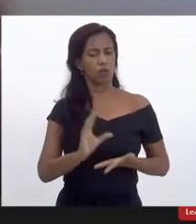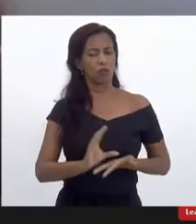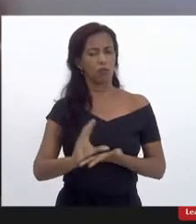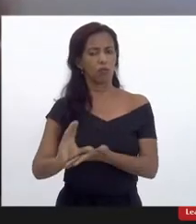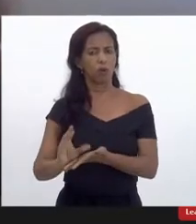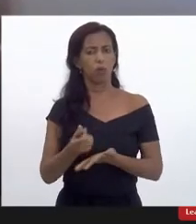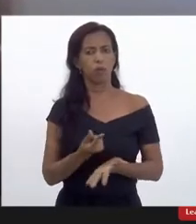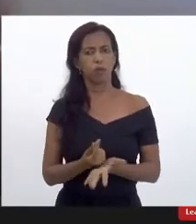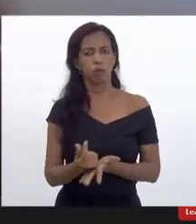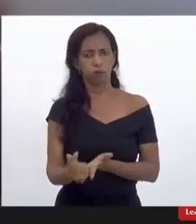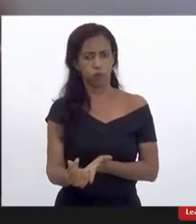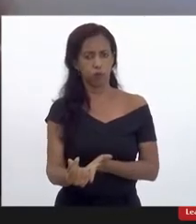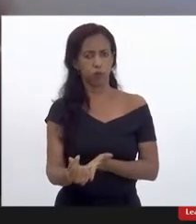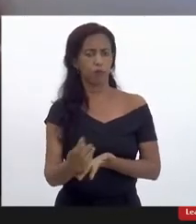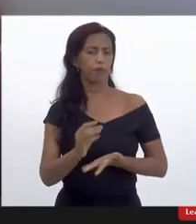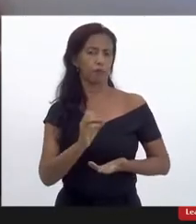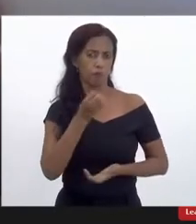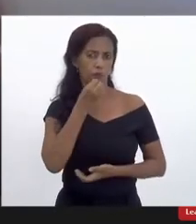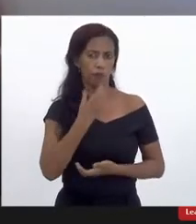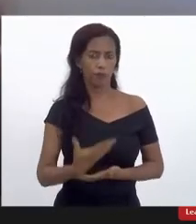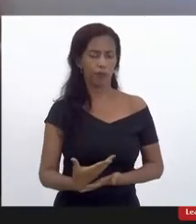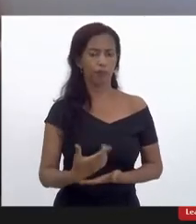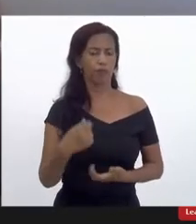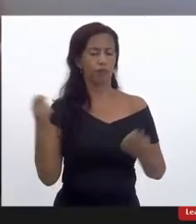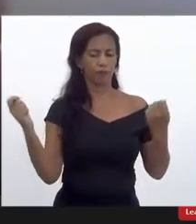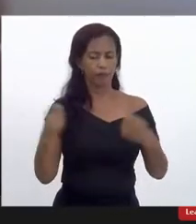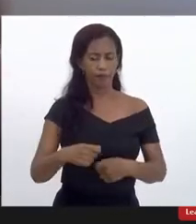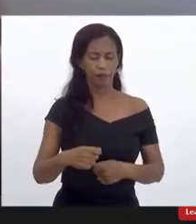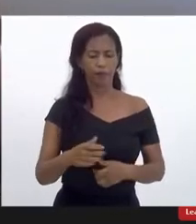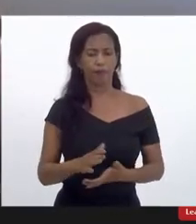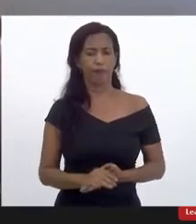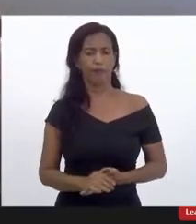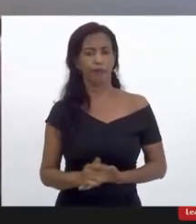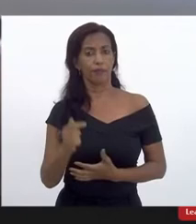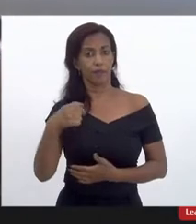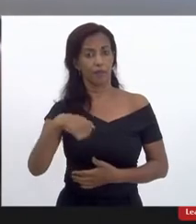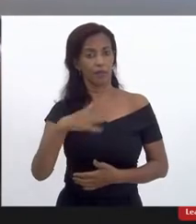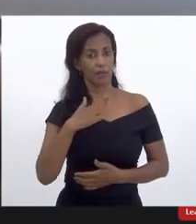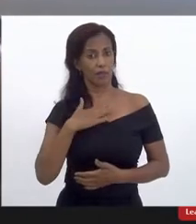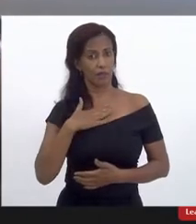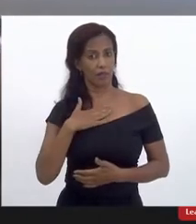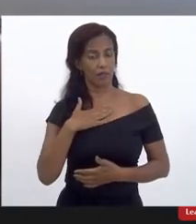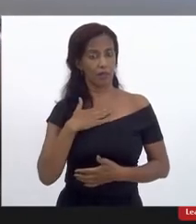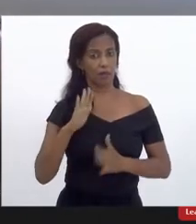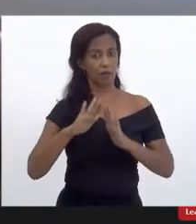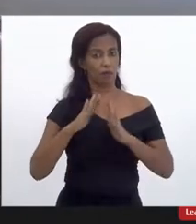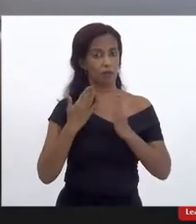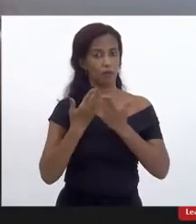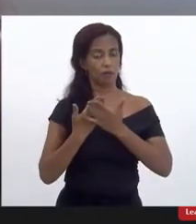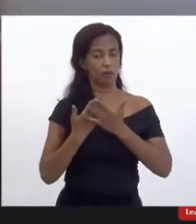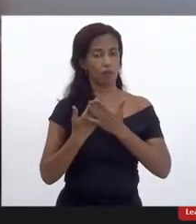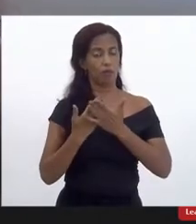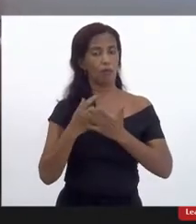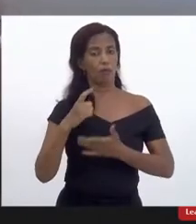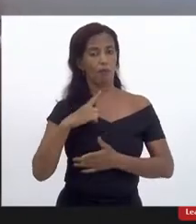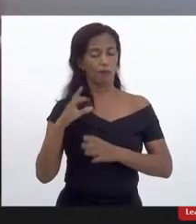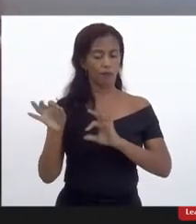financeiro considerável, que deu para a gente, no caso da minha unidade, deu para a